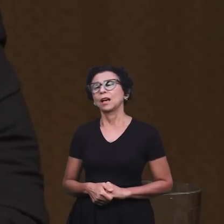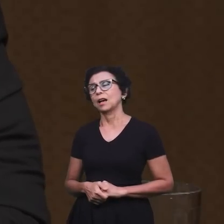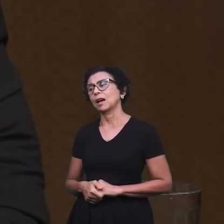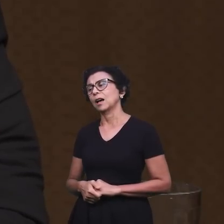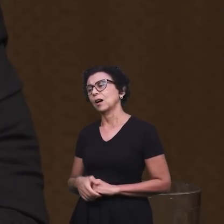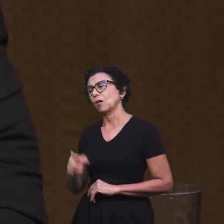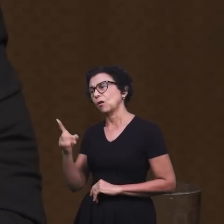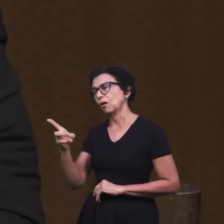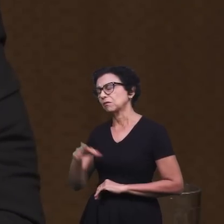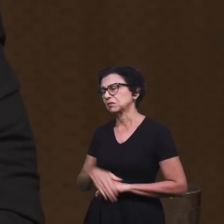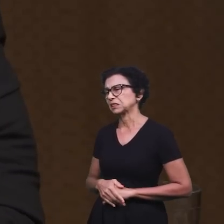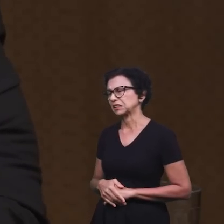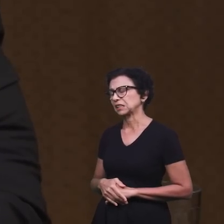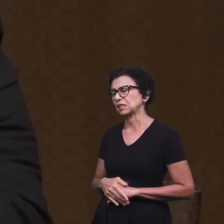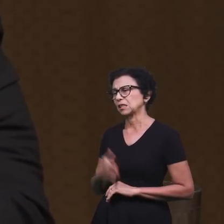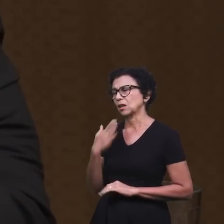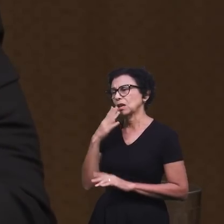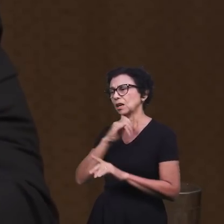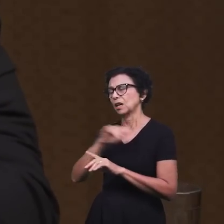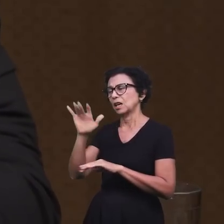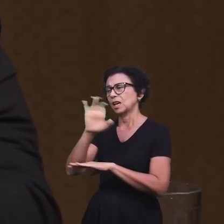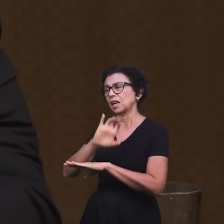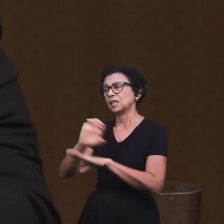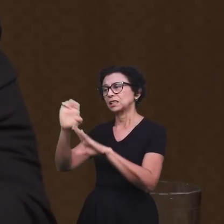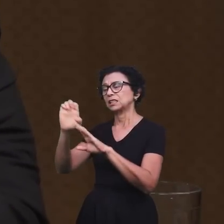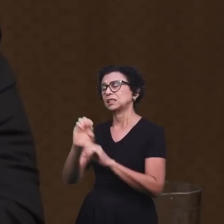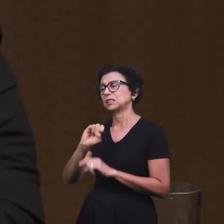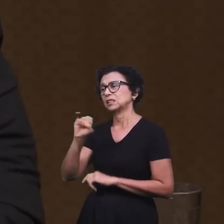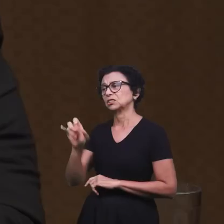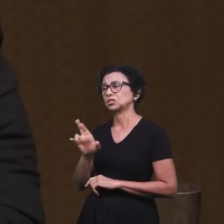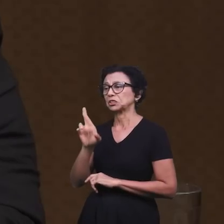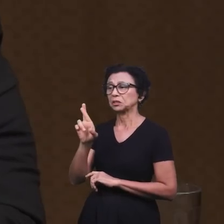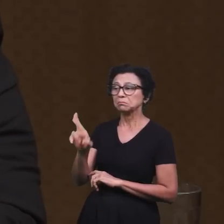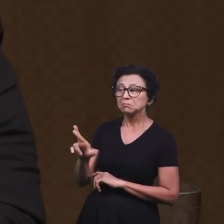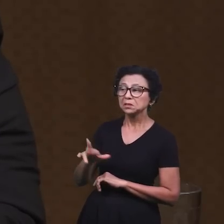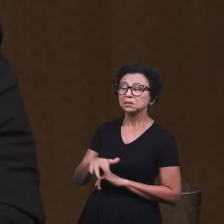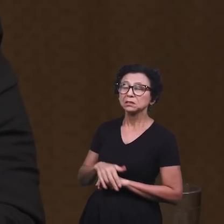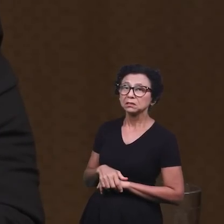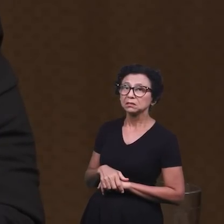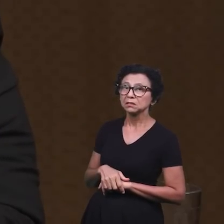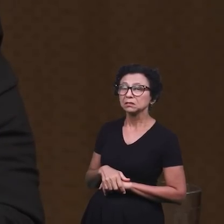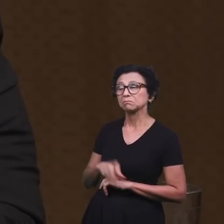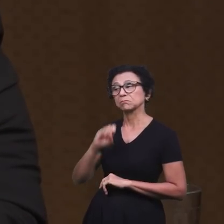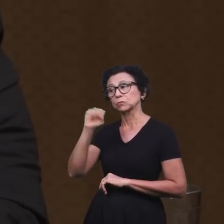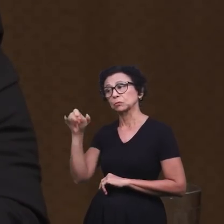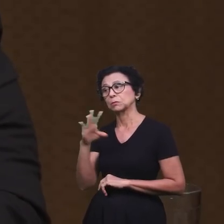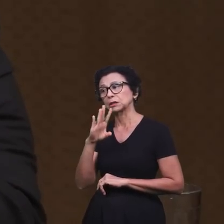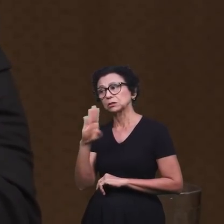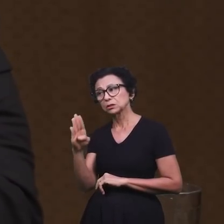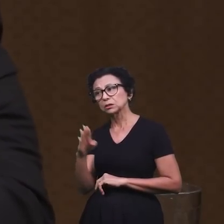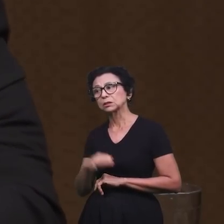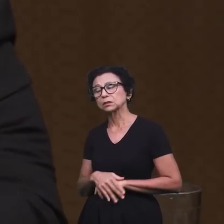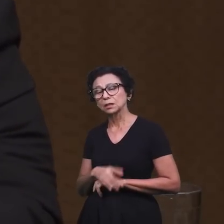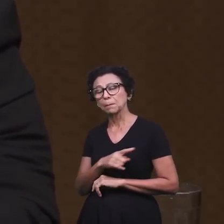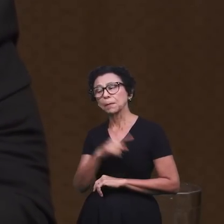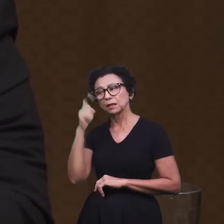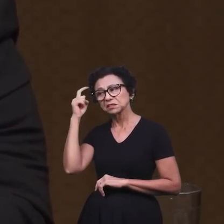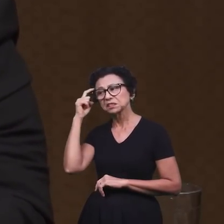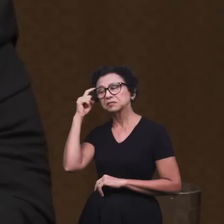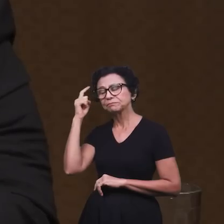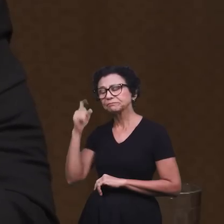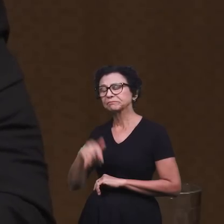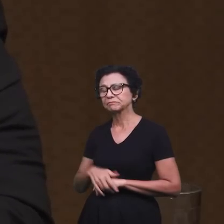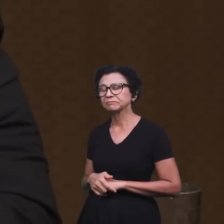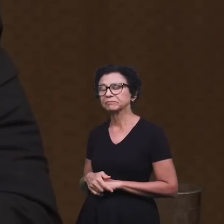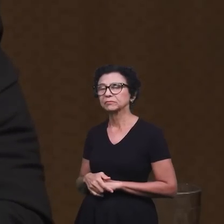Batista, outros achavam que ele era Jeremias ou algum dos demais profetas do Velho Testamento. E, naturalmente, quem falou isso